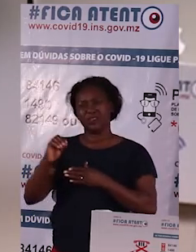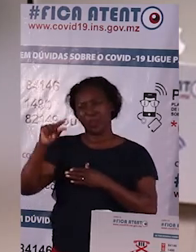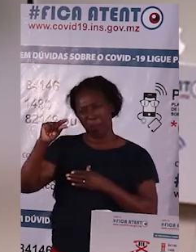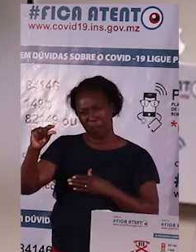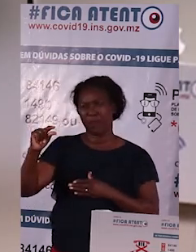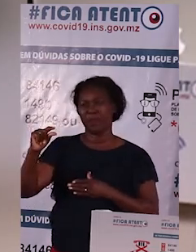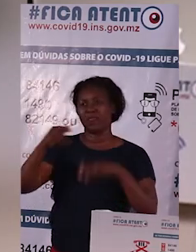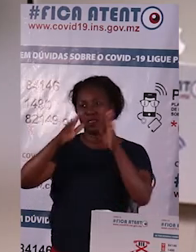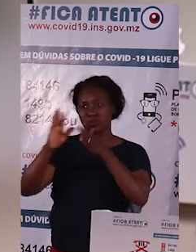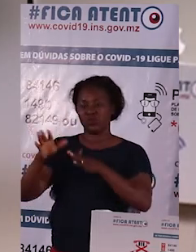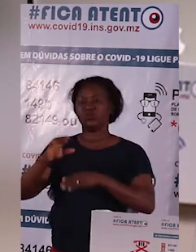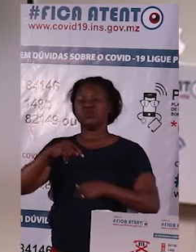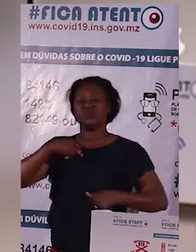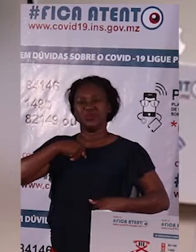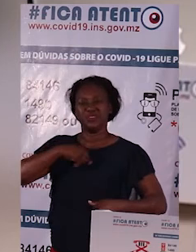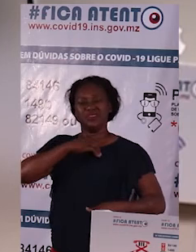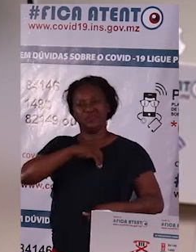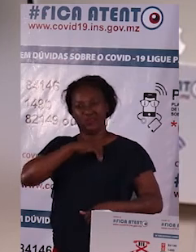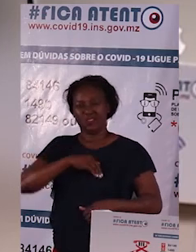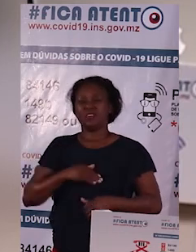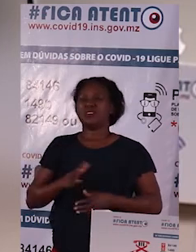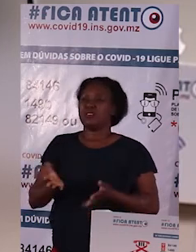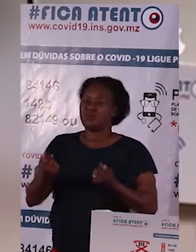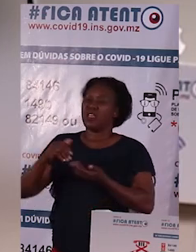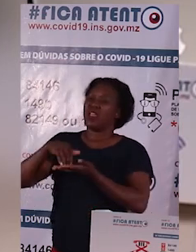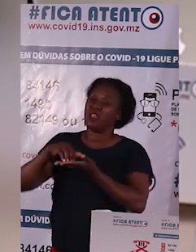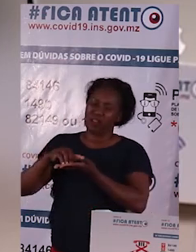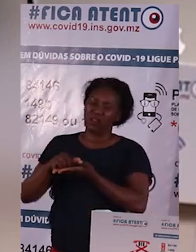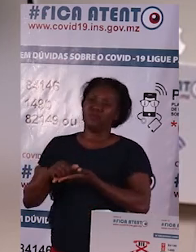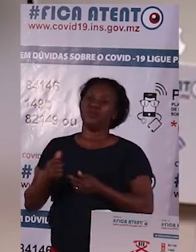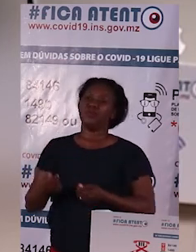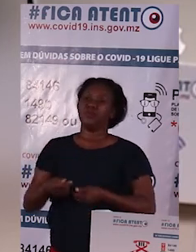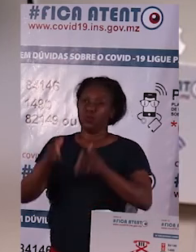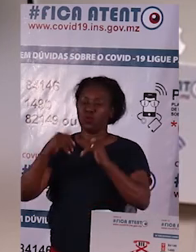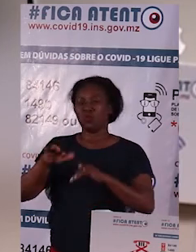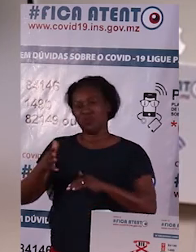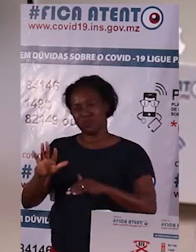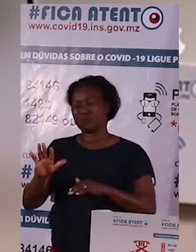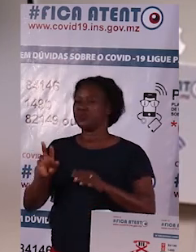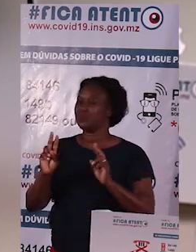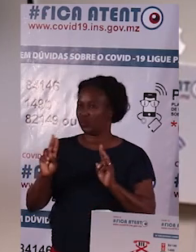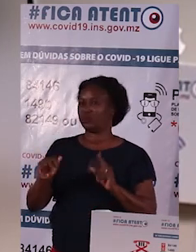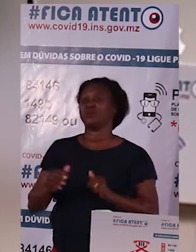doentes que têm sintomatologia leve ou moderada. O próximo slide, por favor.